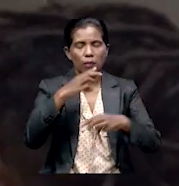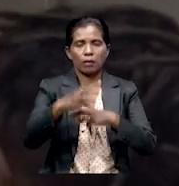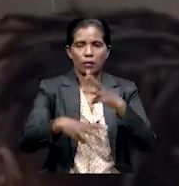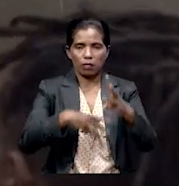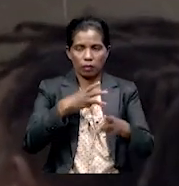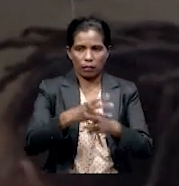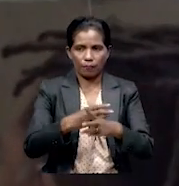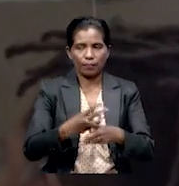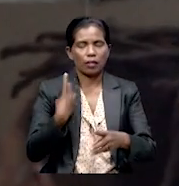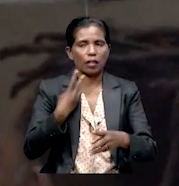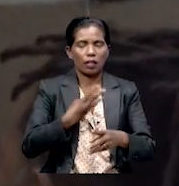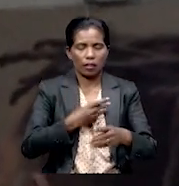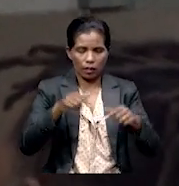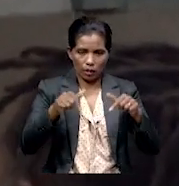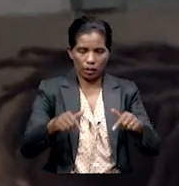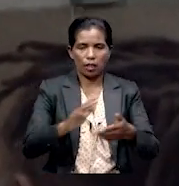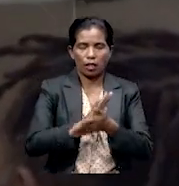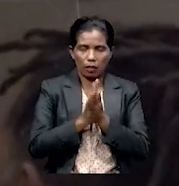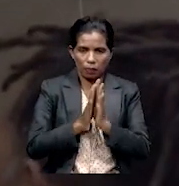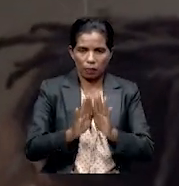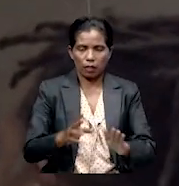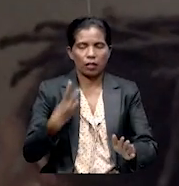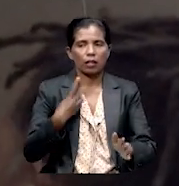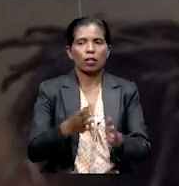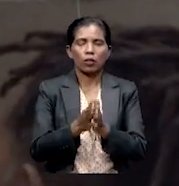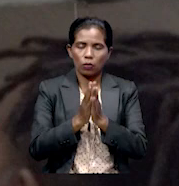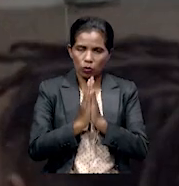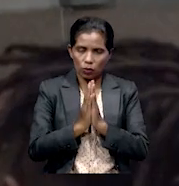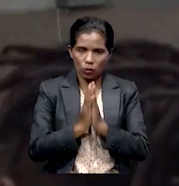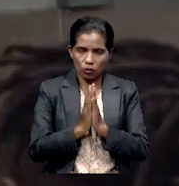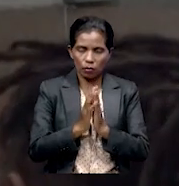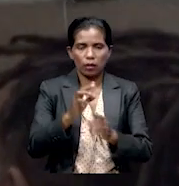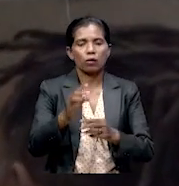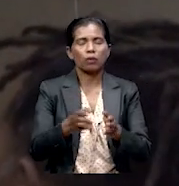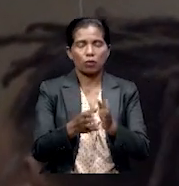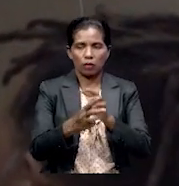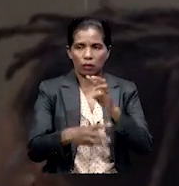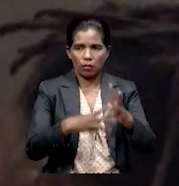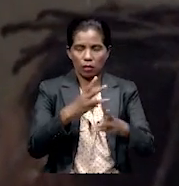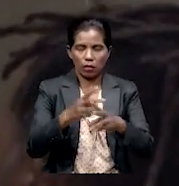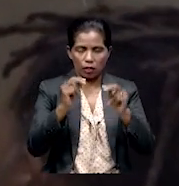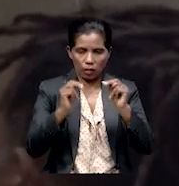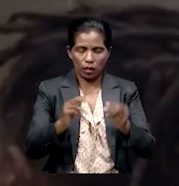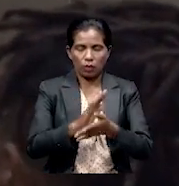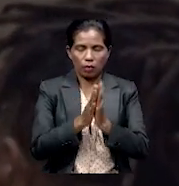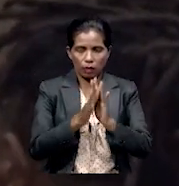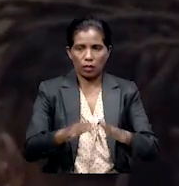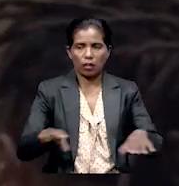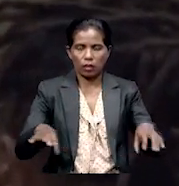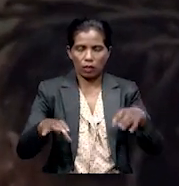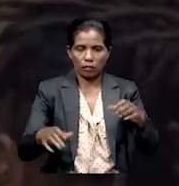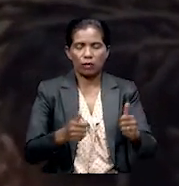menos está em Hakmate, está justo exige na parte e o mundo toma tem que Hakmate serviço e vida